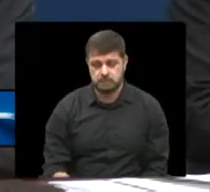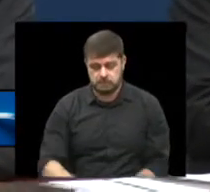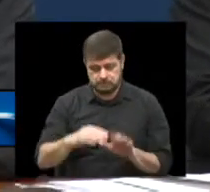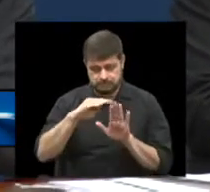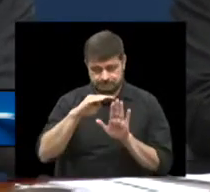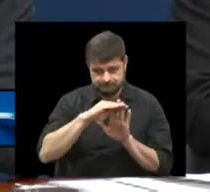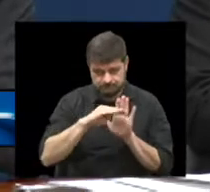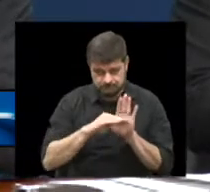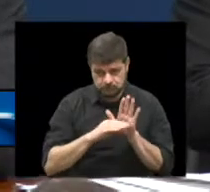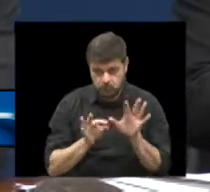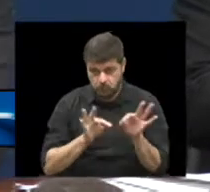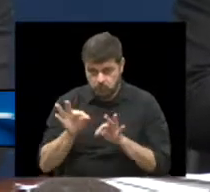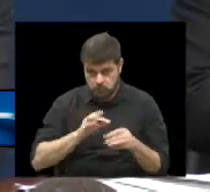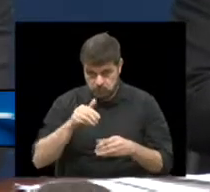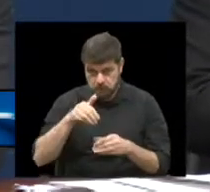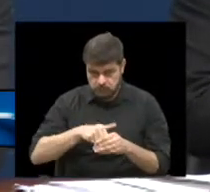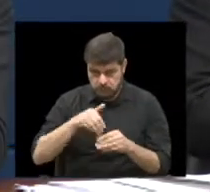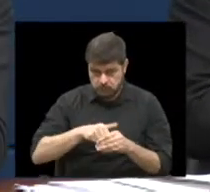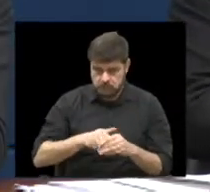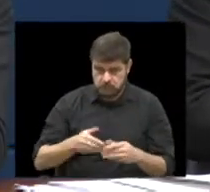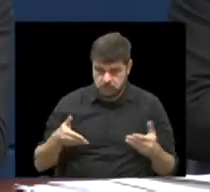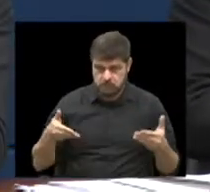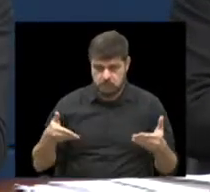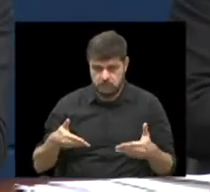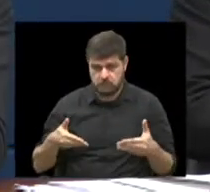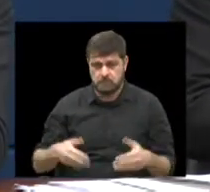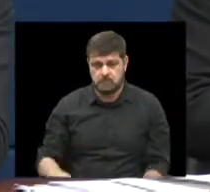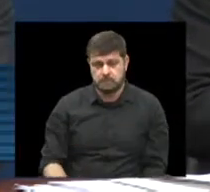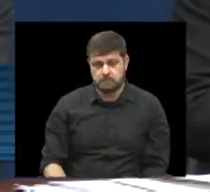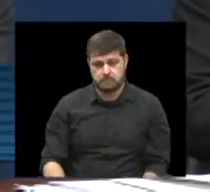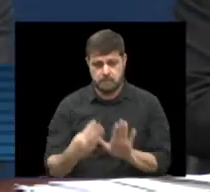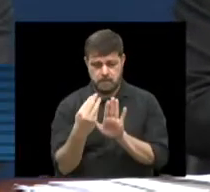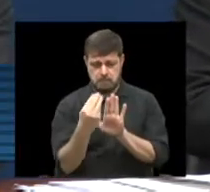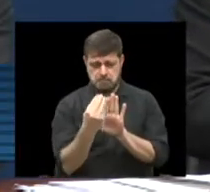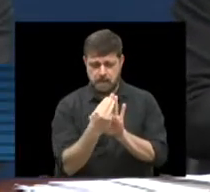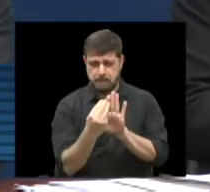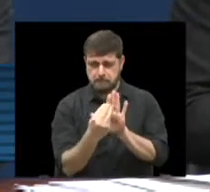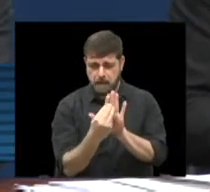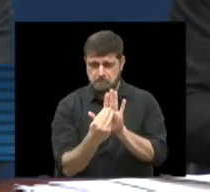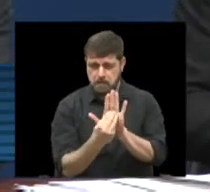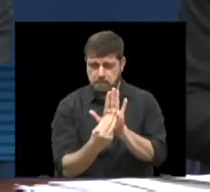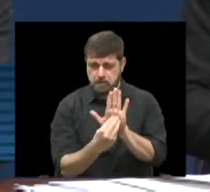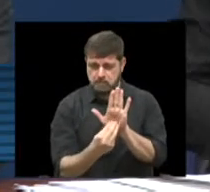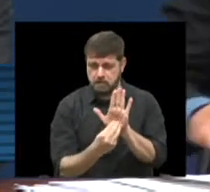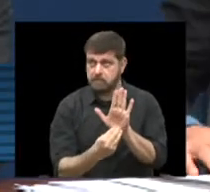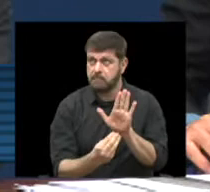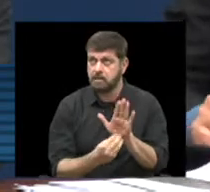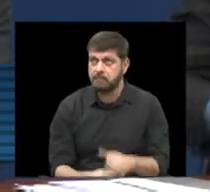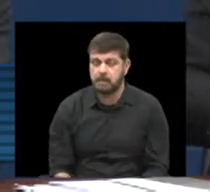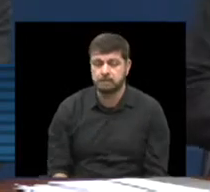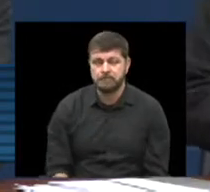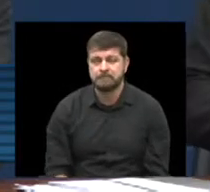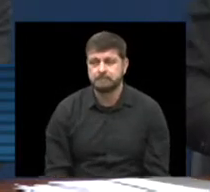do dia, incluído na pauta em regime de urgência, mediante requerimento número